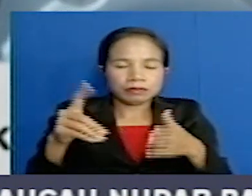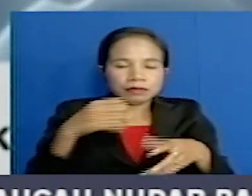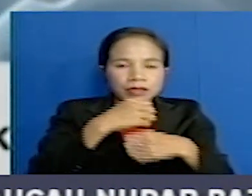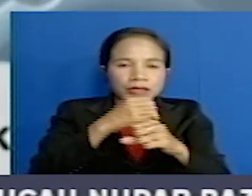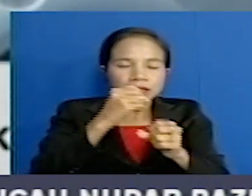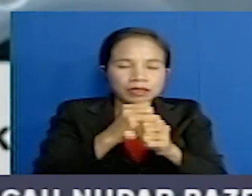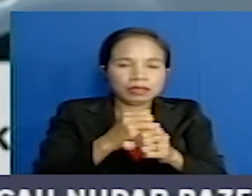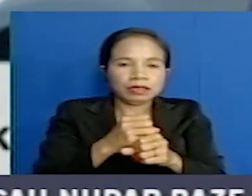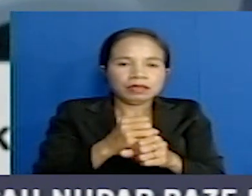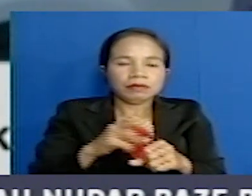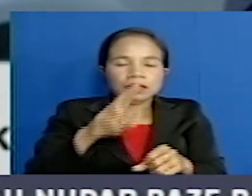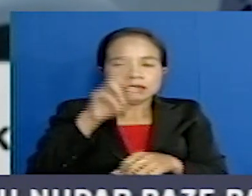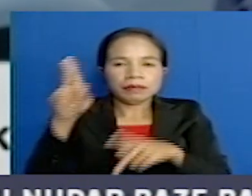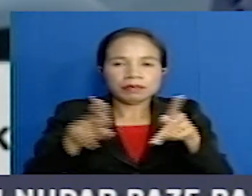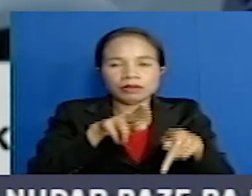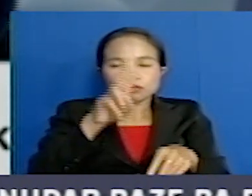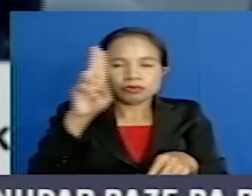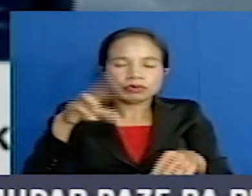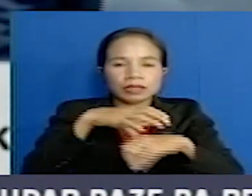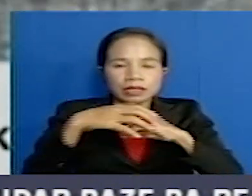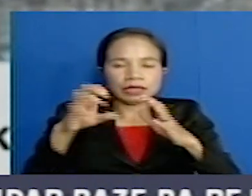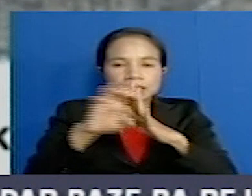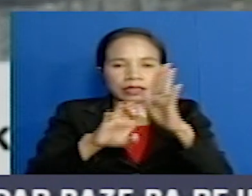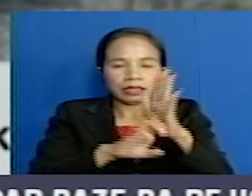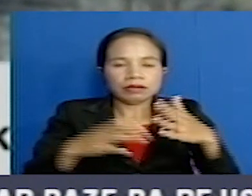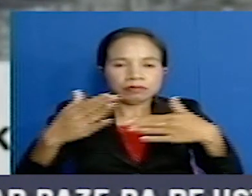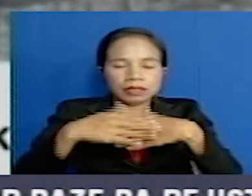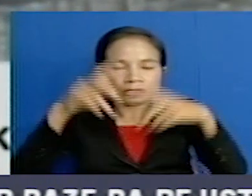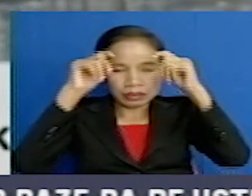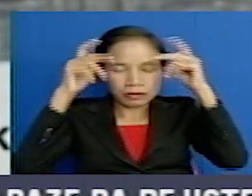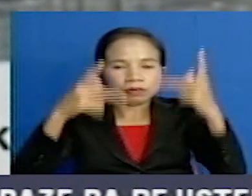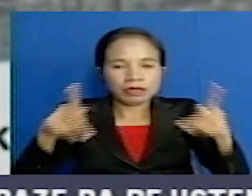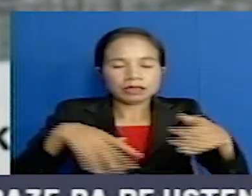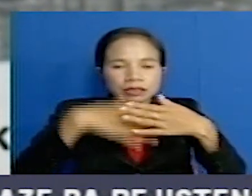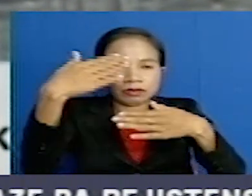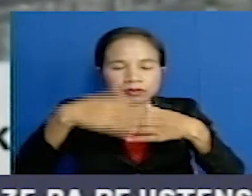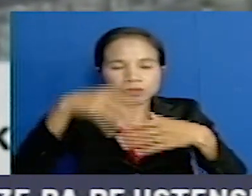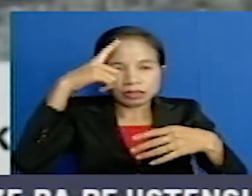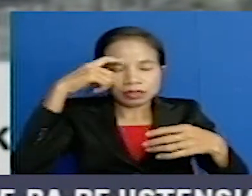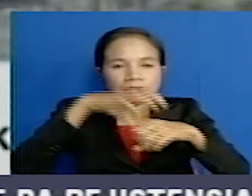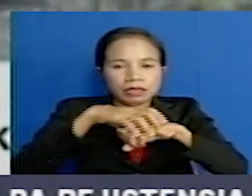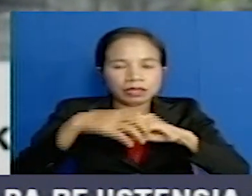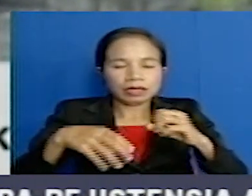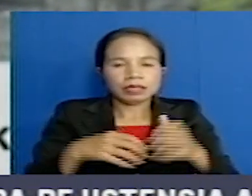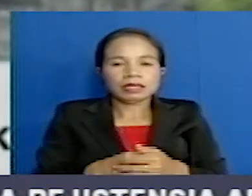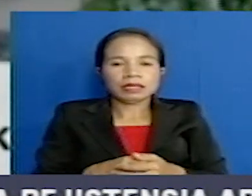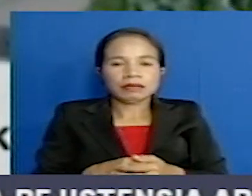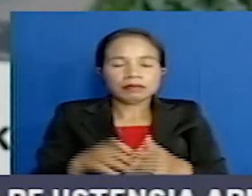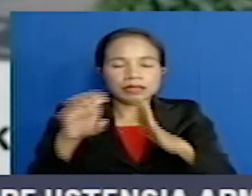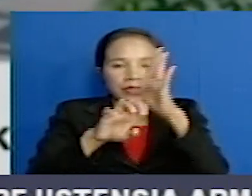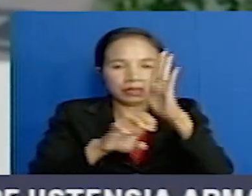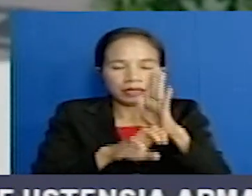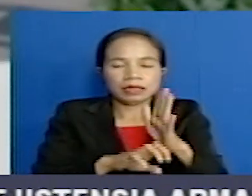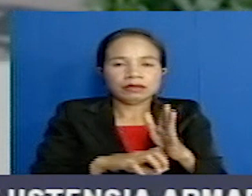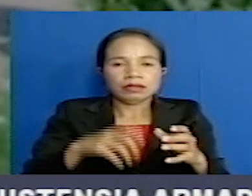halo despejo bo ocupante rai estado e a pantai clapa Besik Timor Plaza ne oin. Tamba rai ne pertence ba proprietário estado.